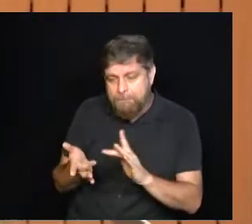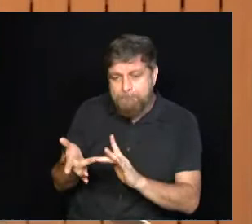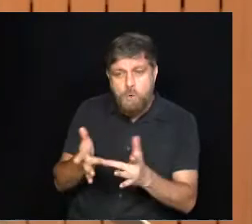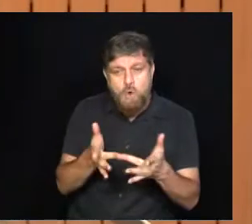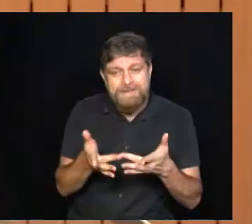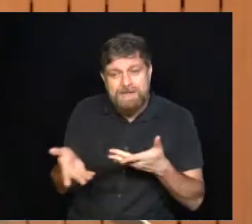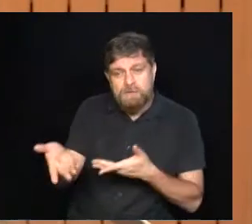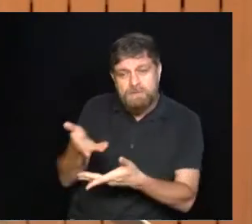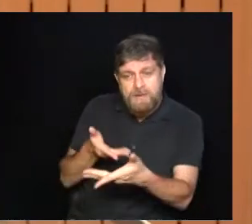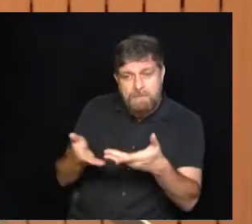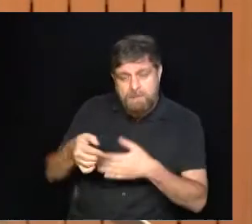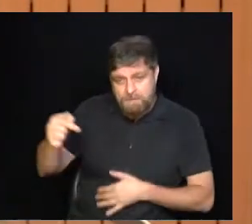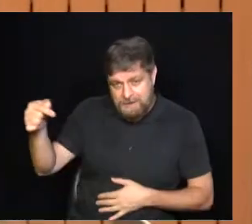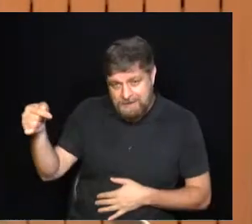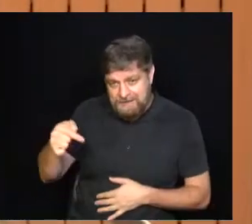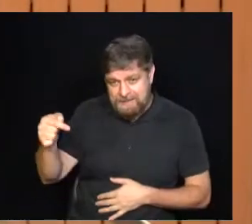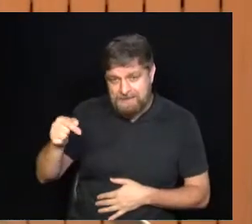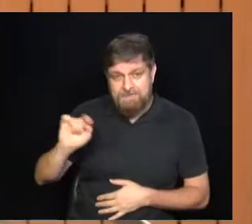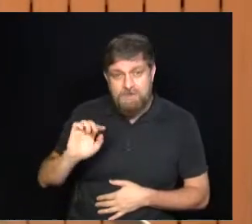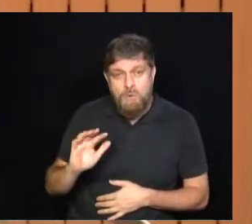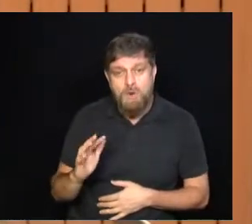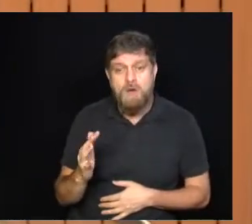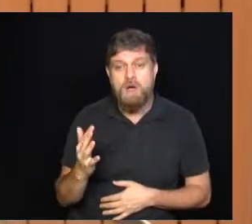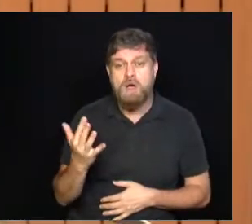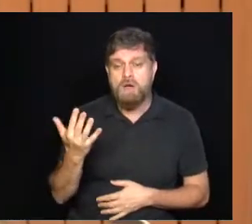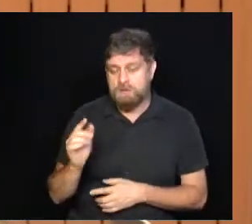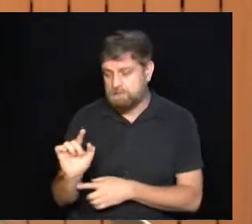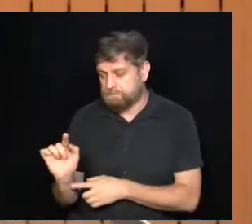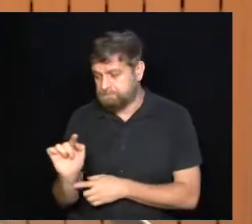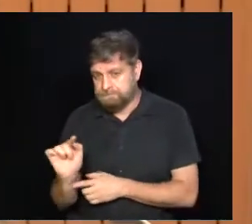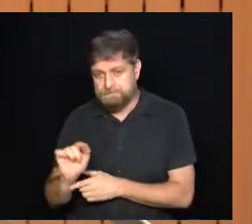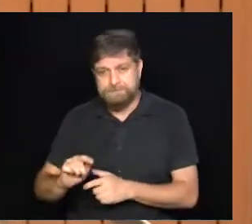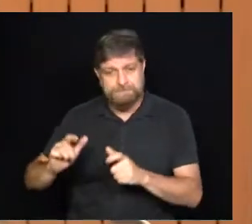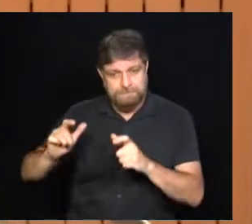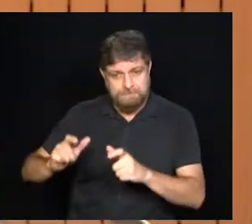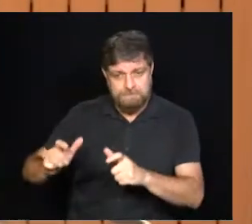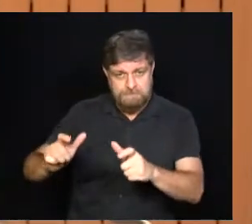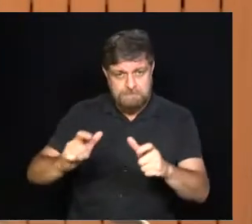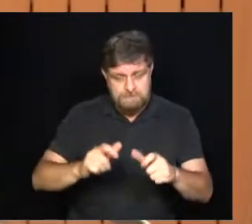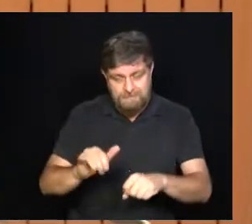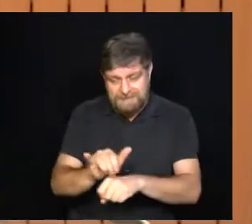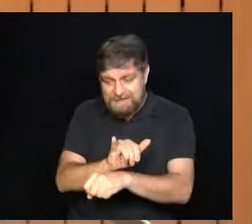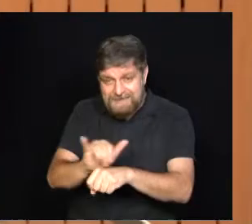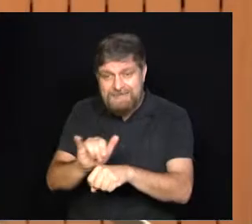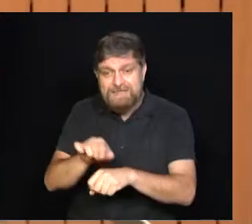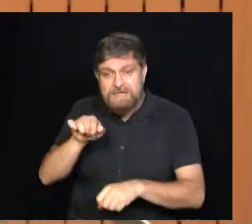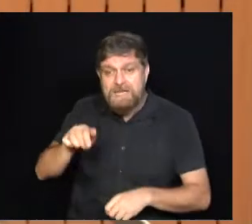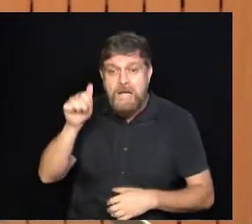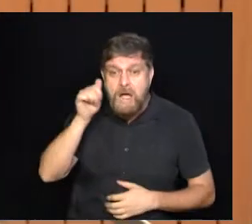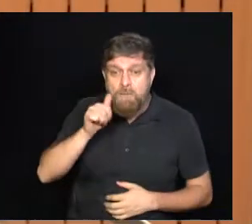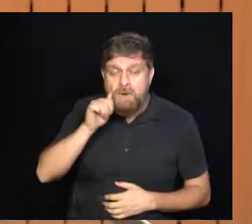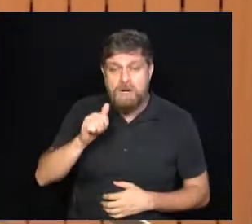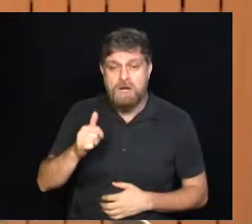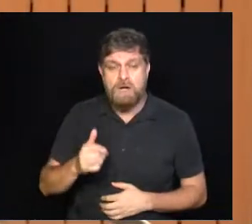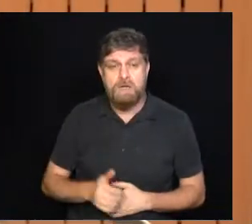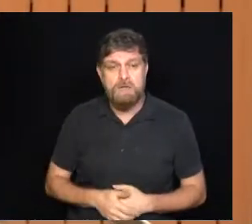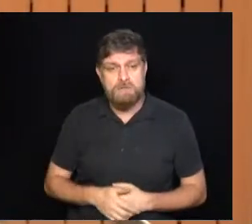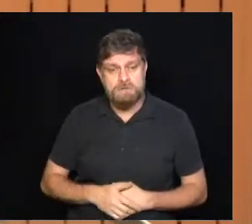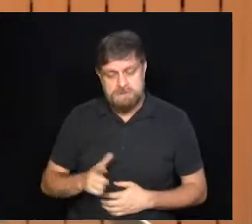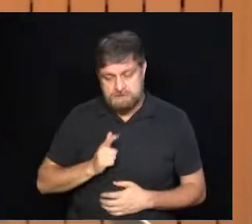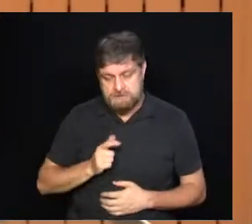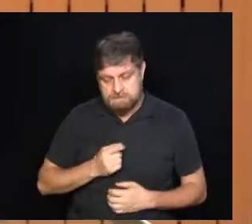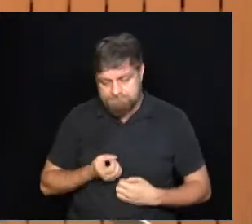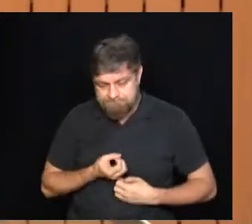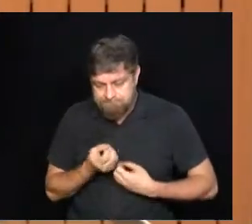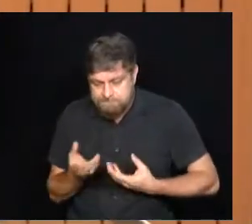partir dessas possibilidades vão se criando espaços e condições para que essa mulher possa trazer situações de